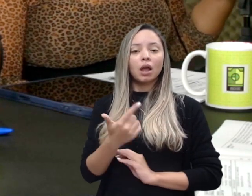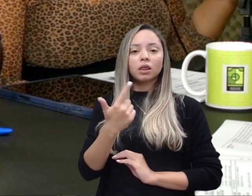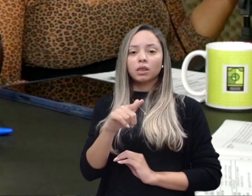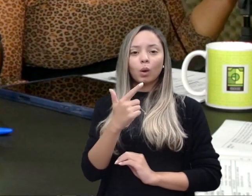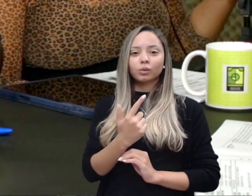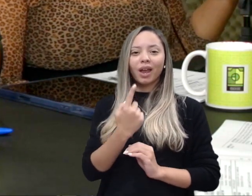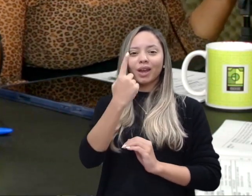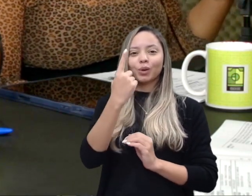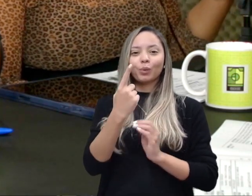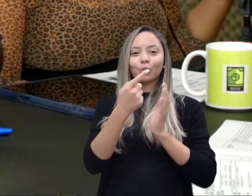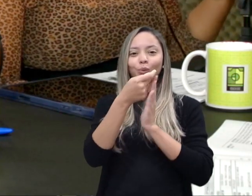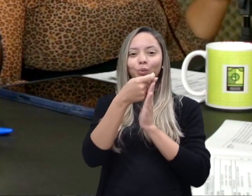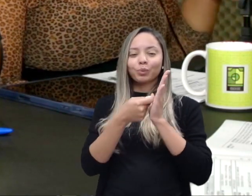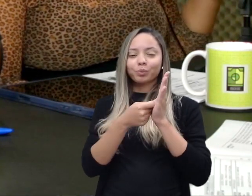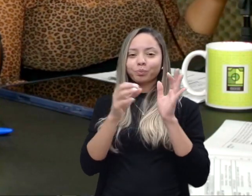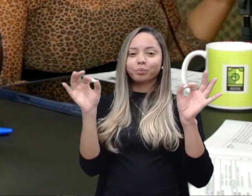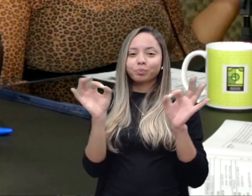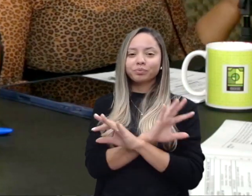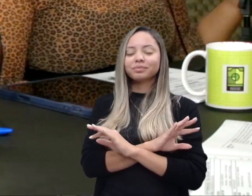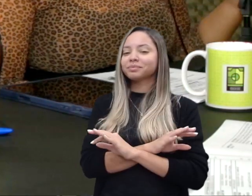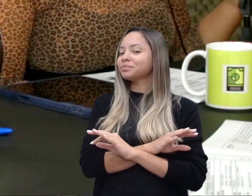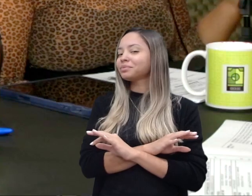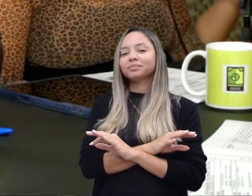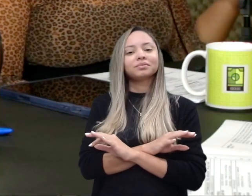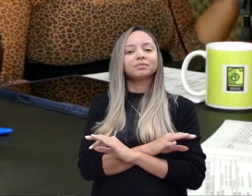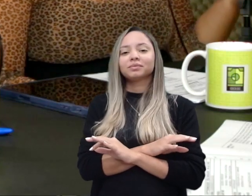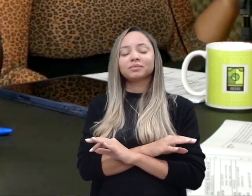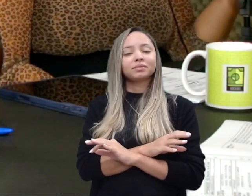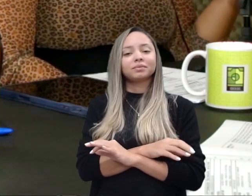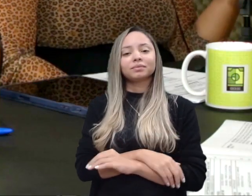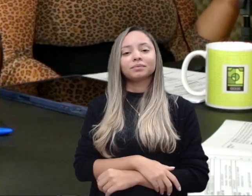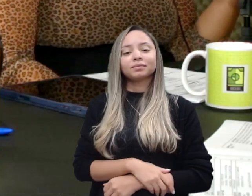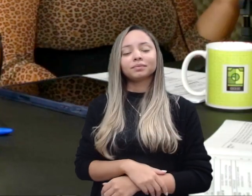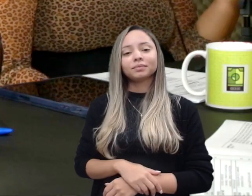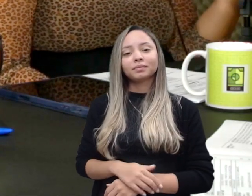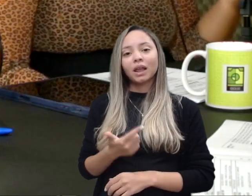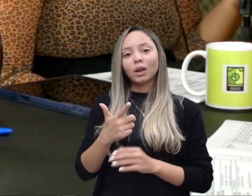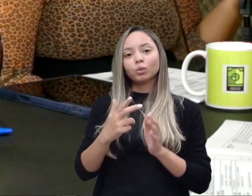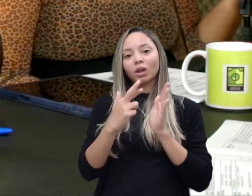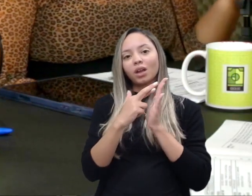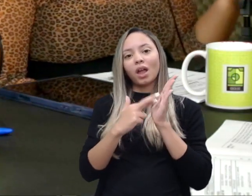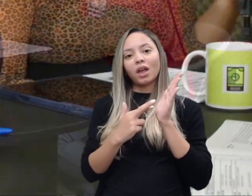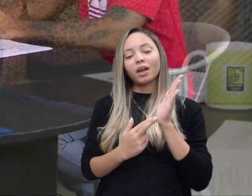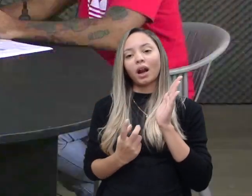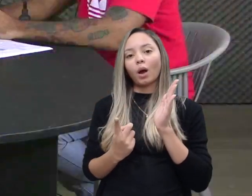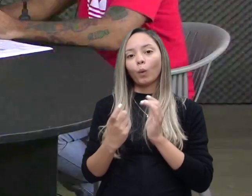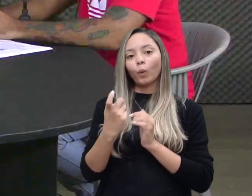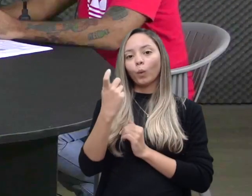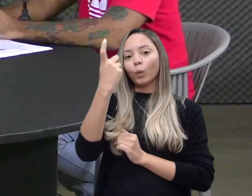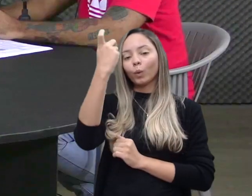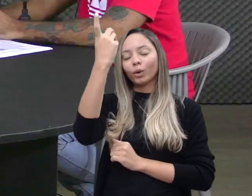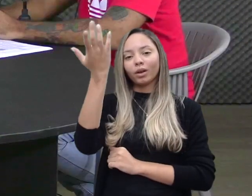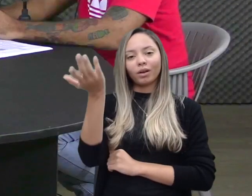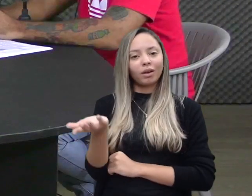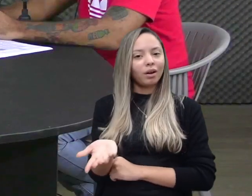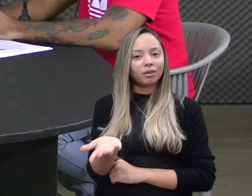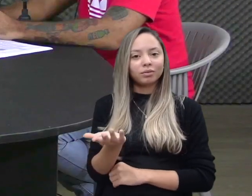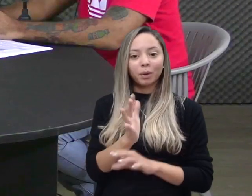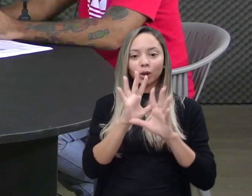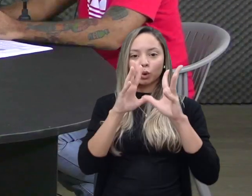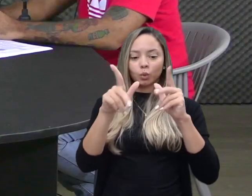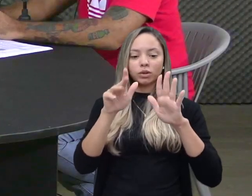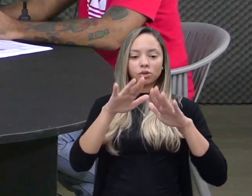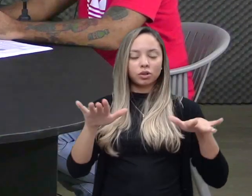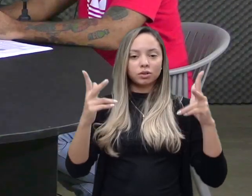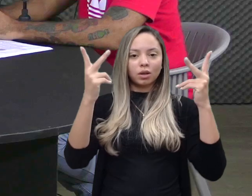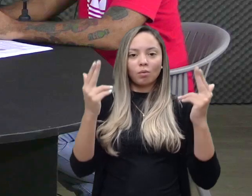receita de bolo, né? Seria muito fácil. Né? A mesma regra não serve para todas as crianças. E aí a